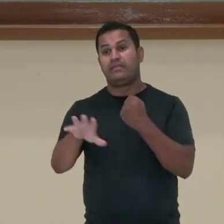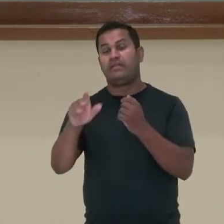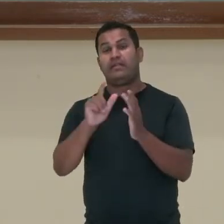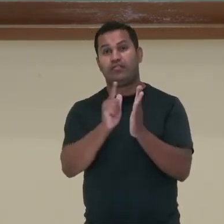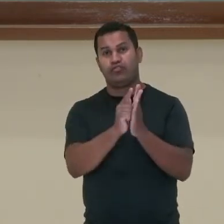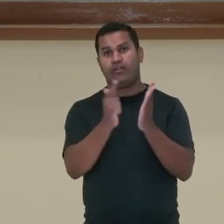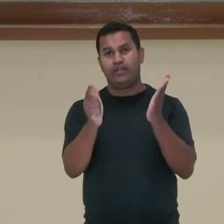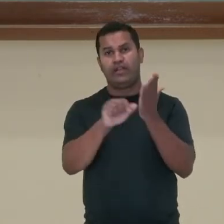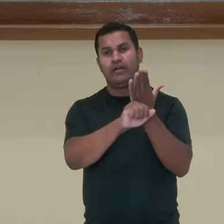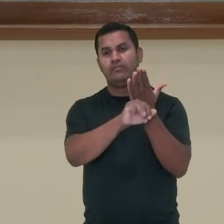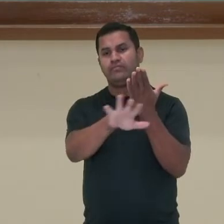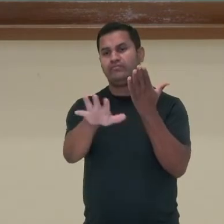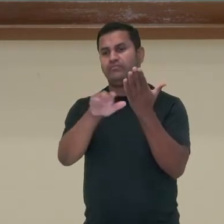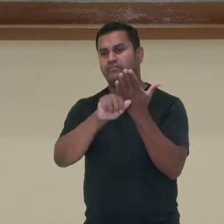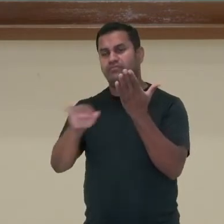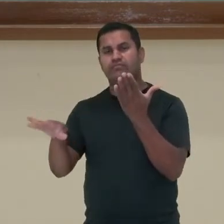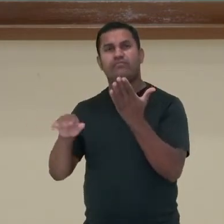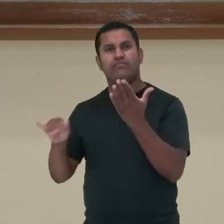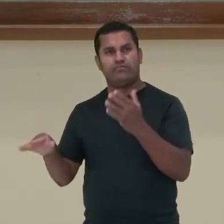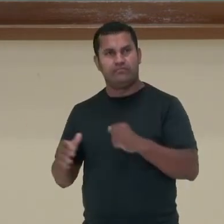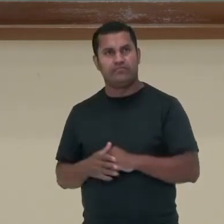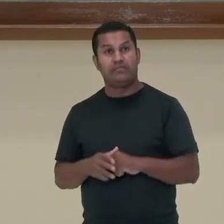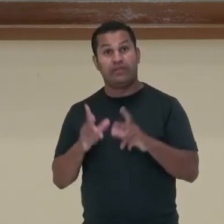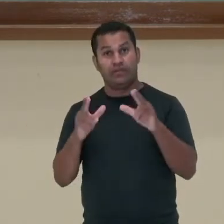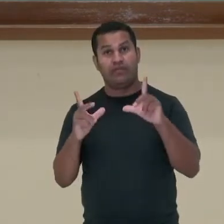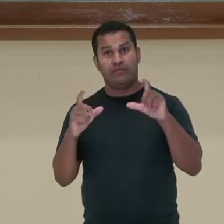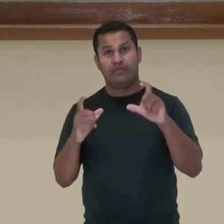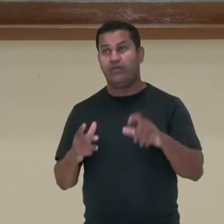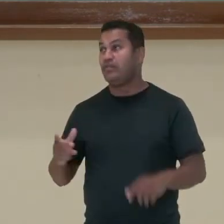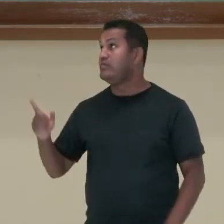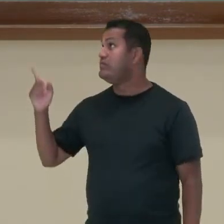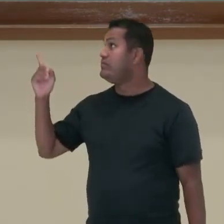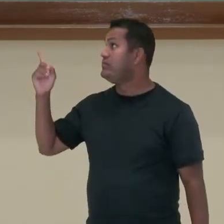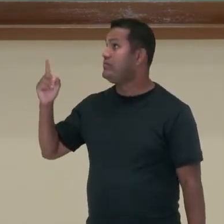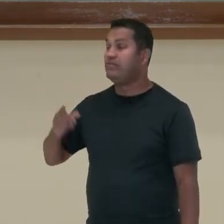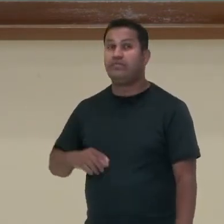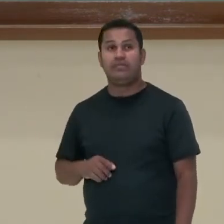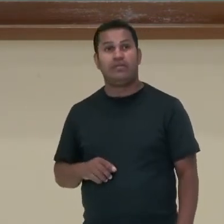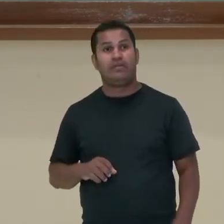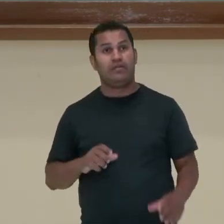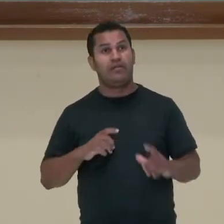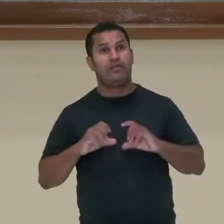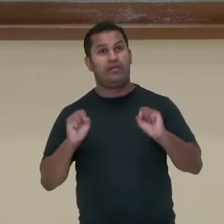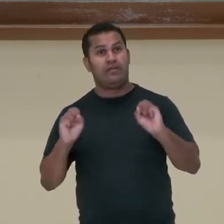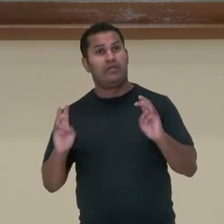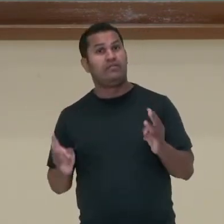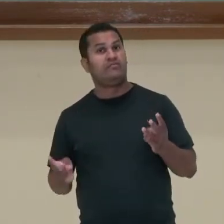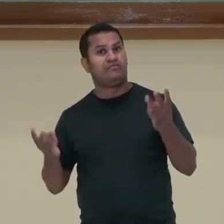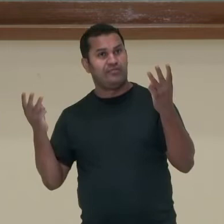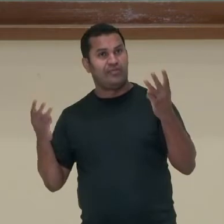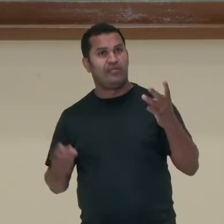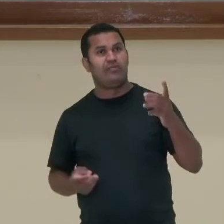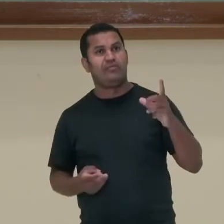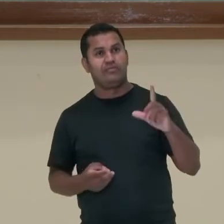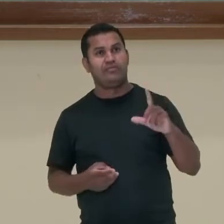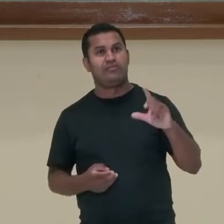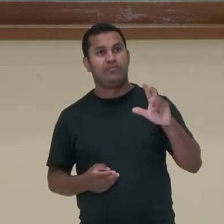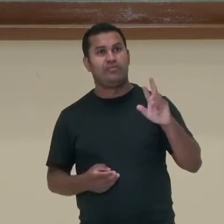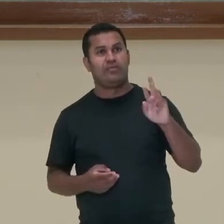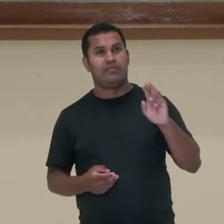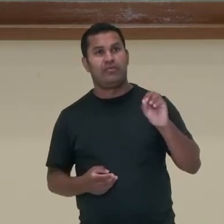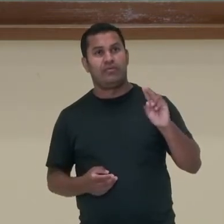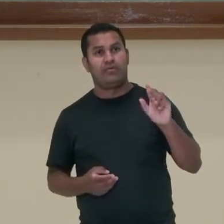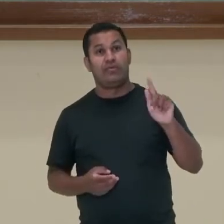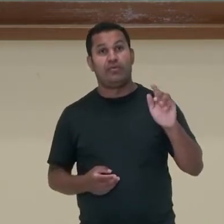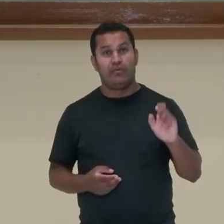de Paris. Ou seja, pode ver que tem um cartazinho ali sobre um show do Moulin Rouge, ele começou a fazer isso. E na época existia uma grande tendência